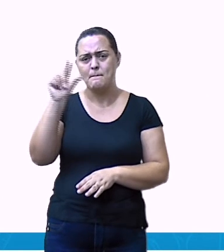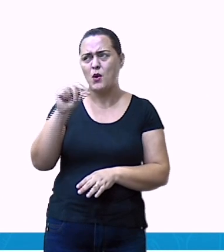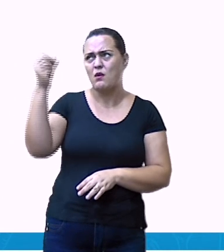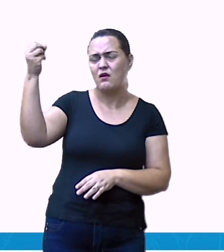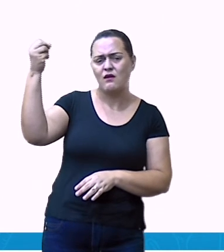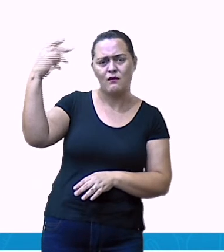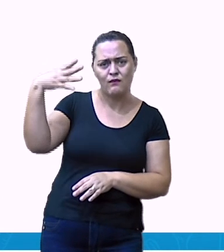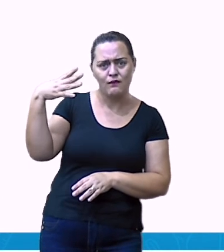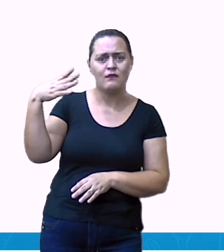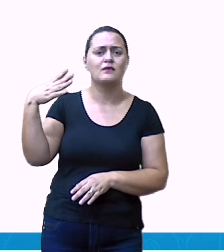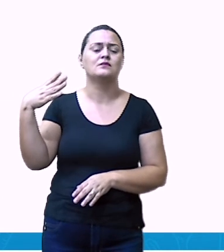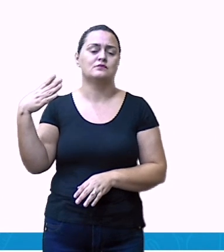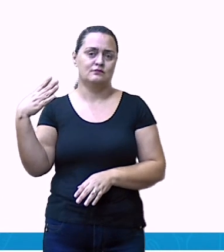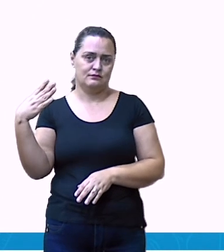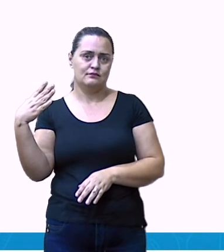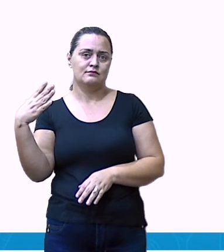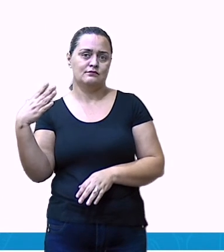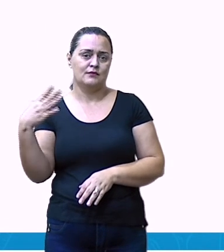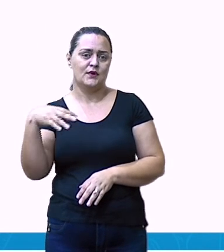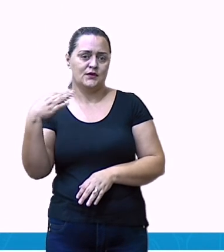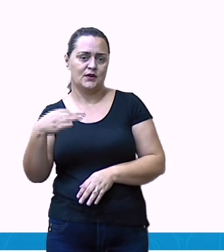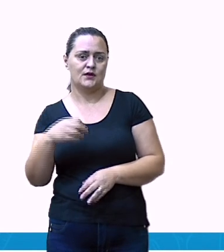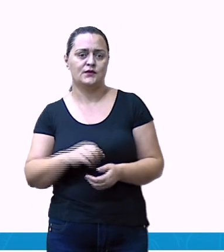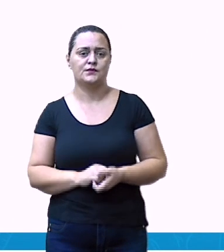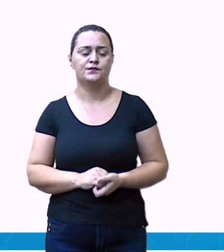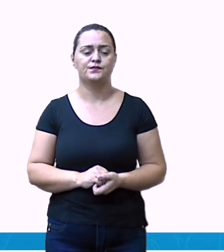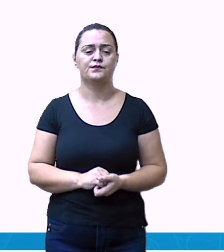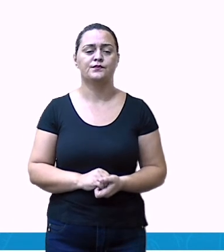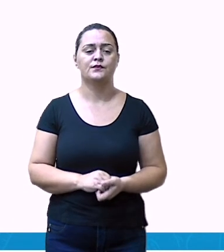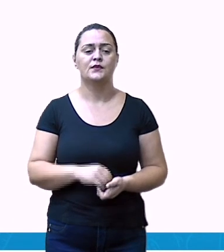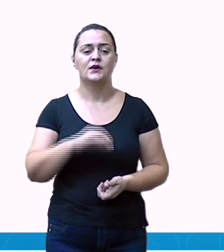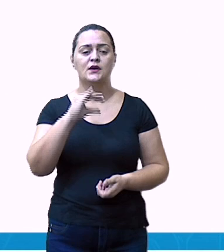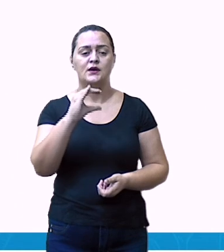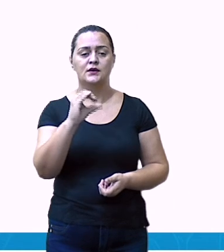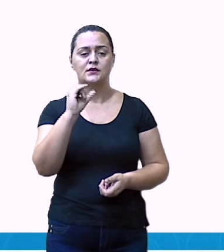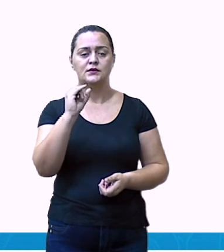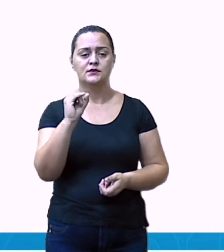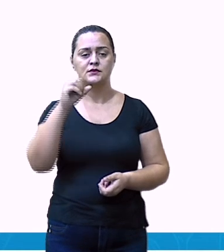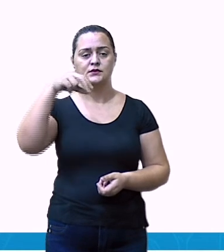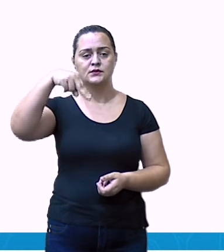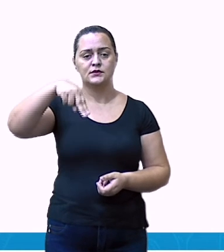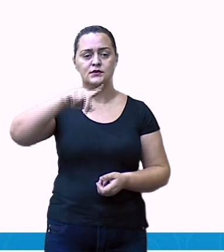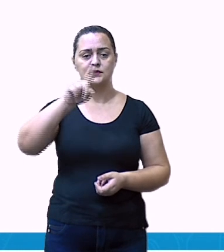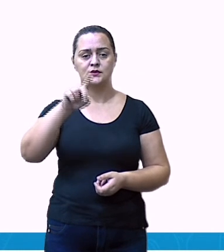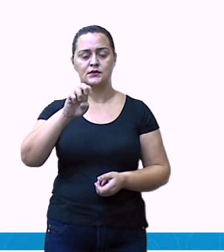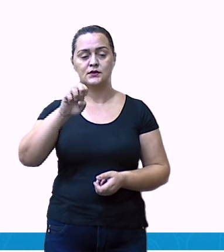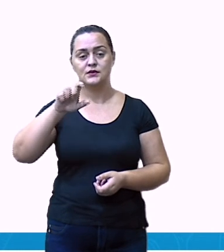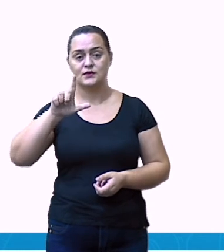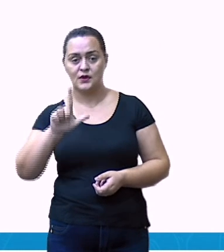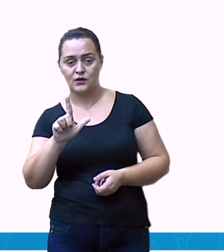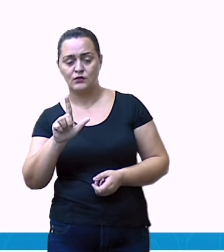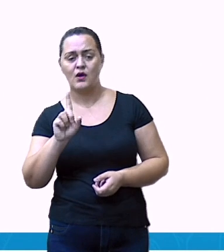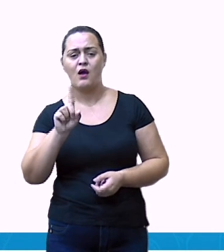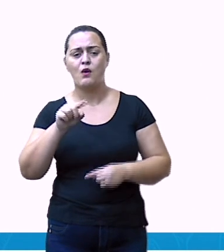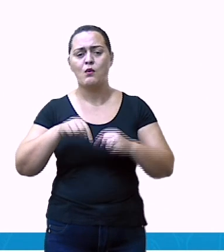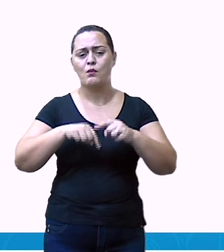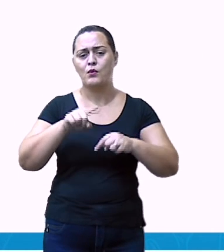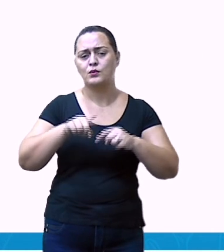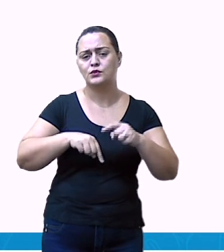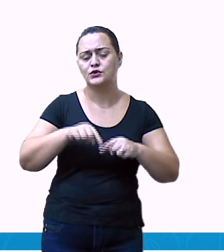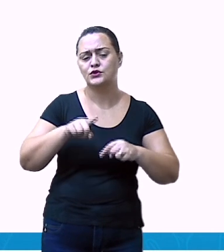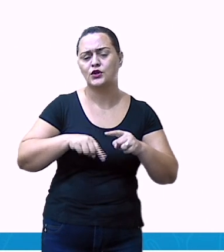luz de rochas. O que é o cinzel? Instrumento manual utilizado para entalhar e esculpir. Temos aqui uma